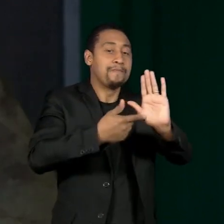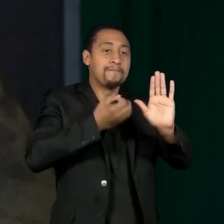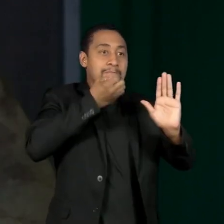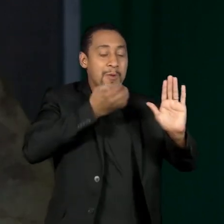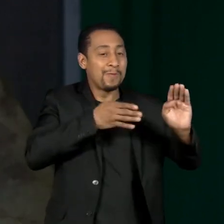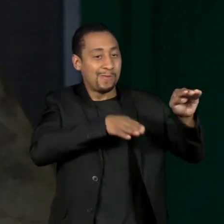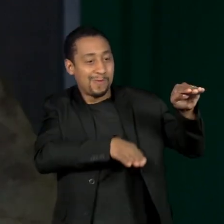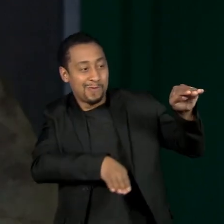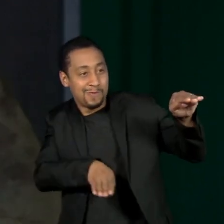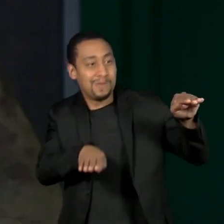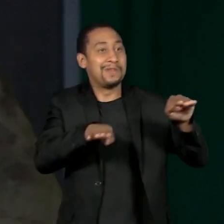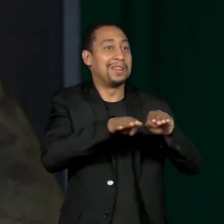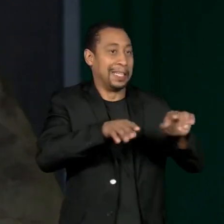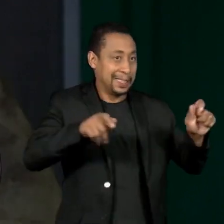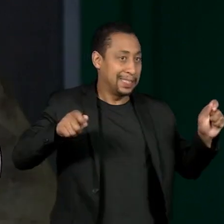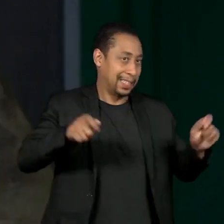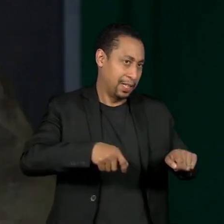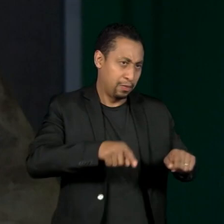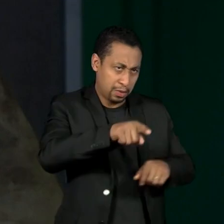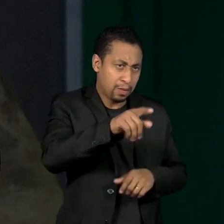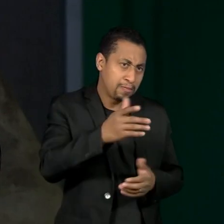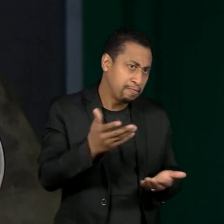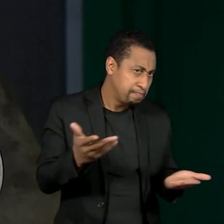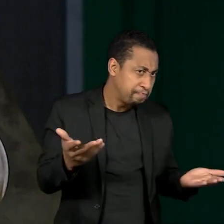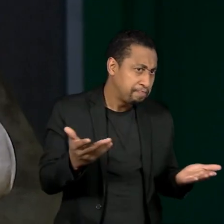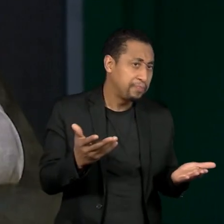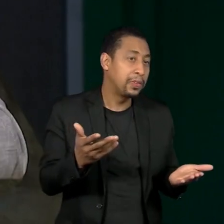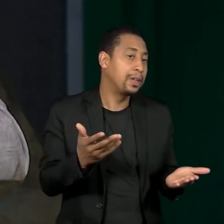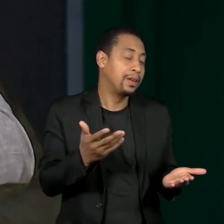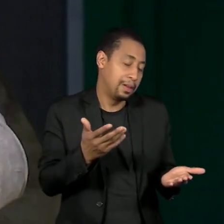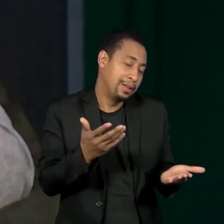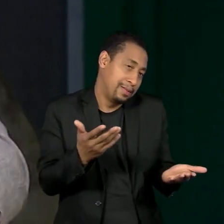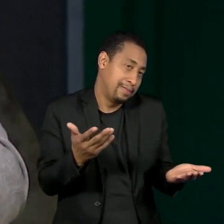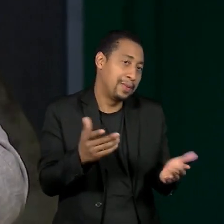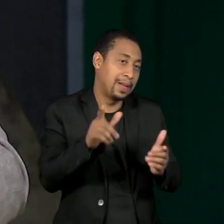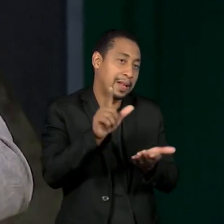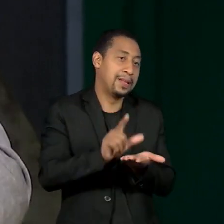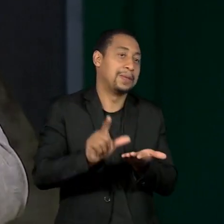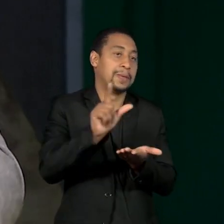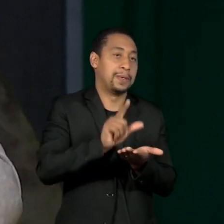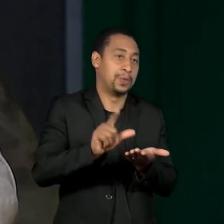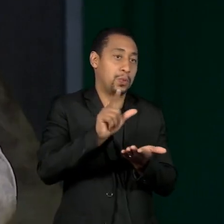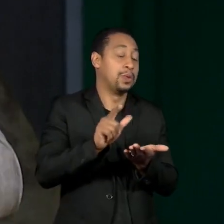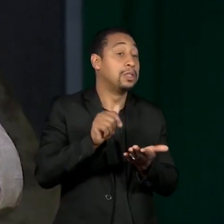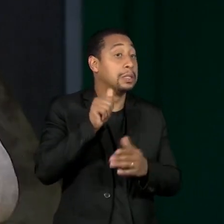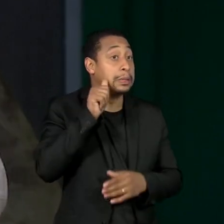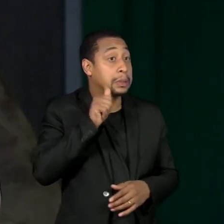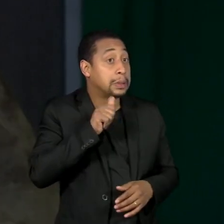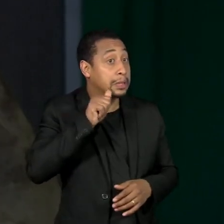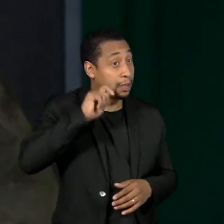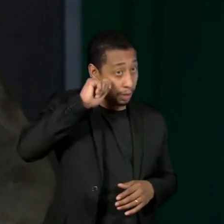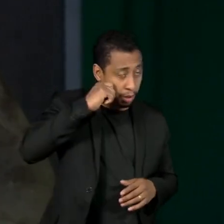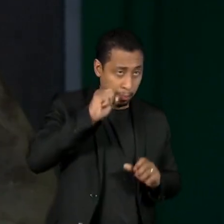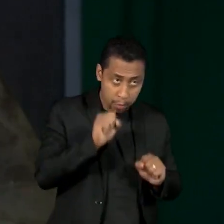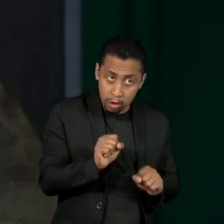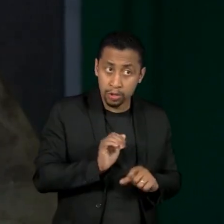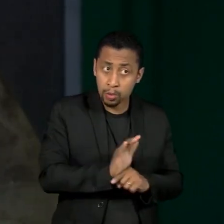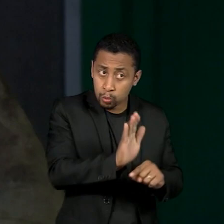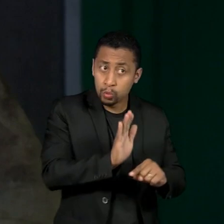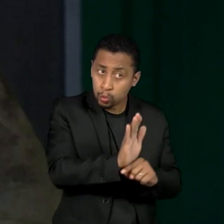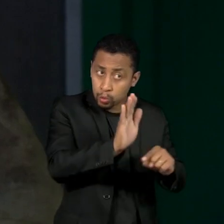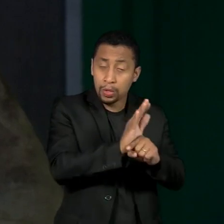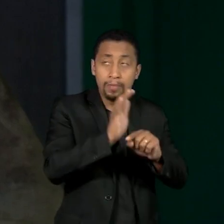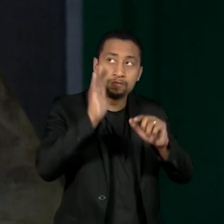gente queira. Você acha que também a literatura feminina negra pode ajudar a construir